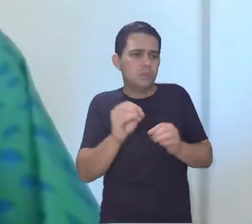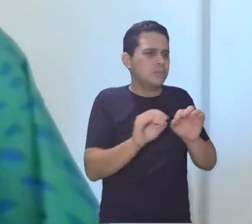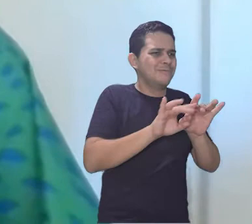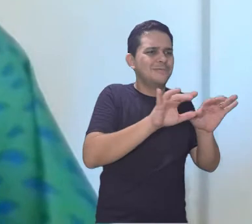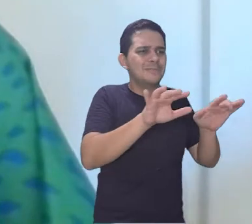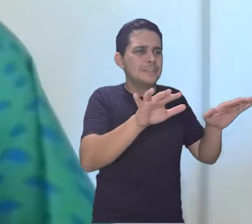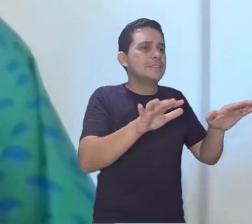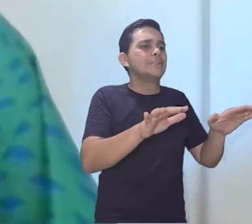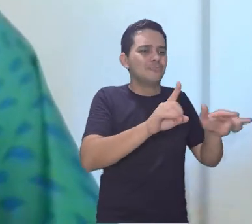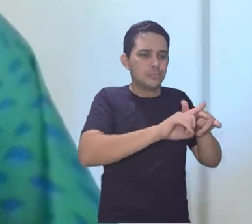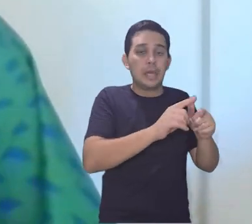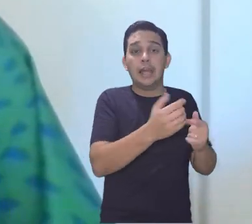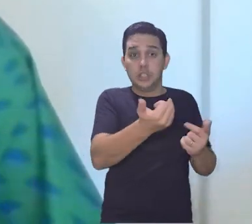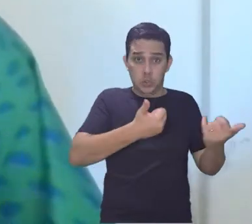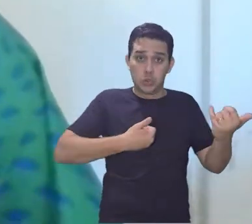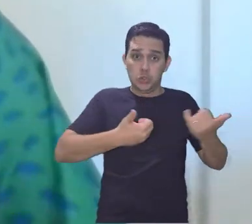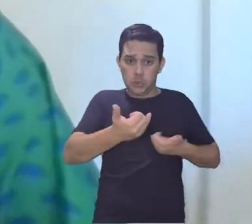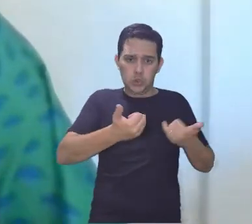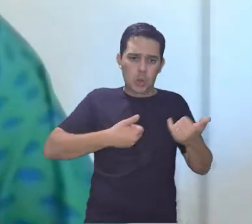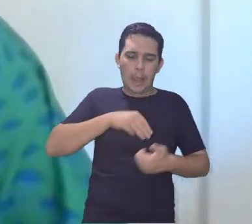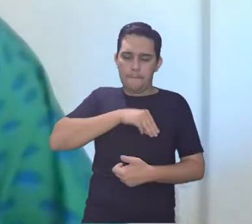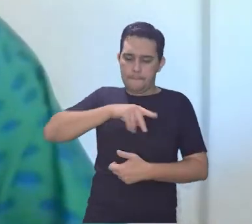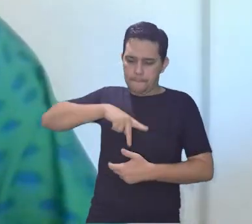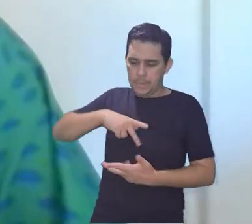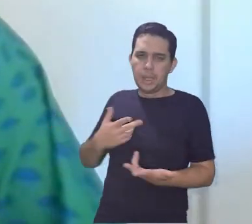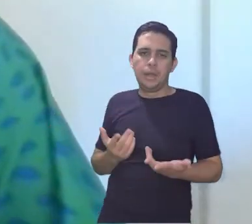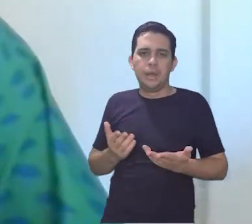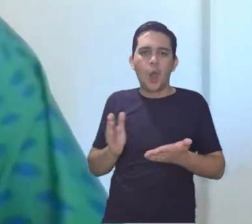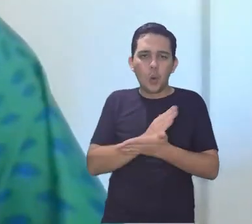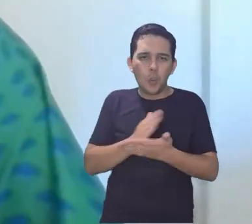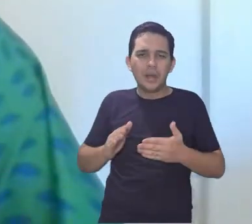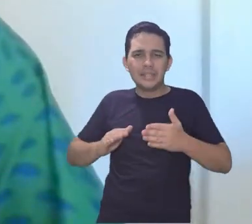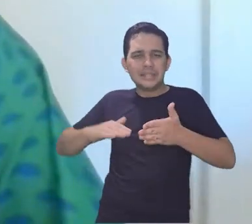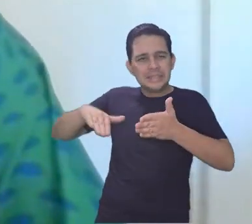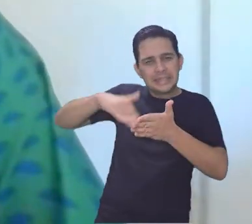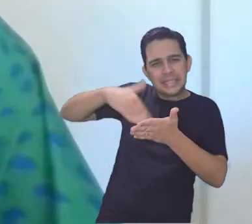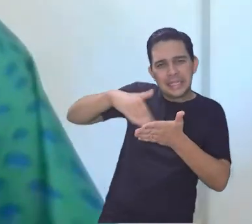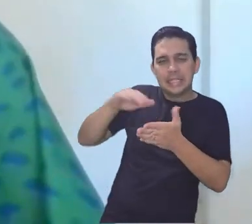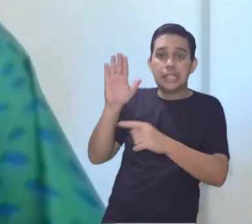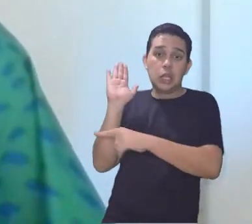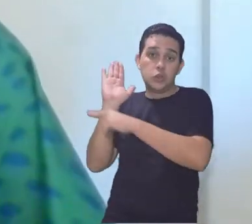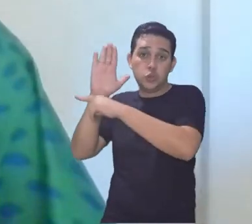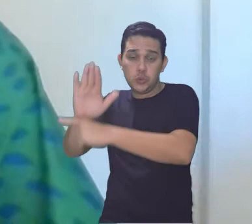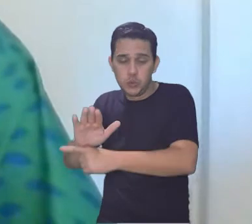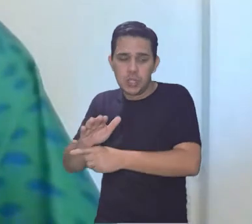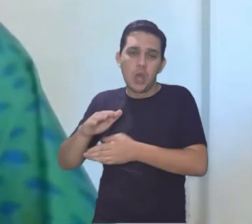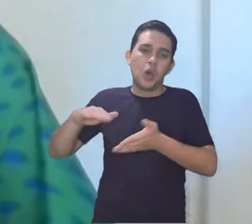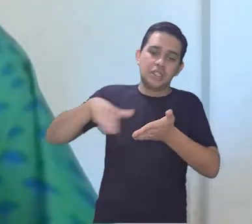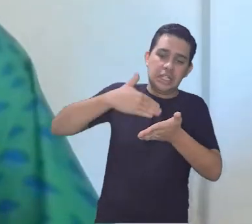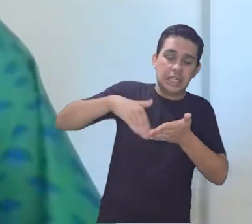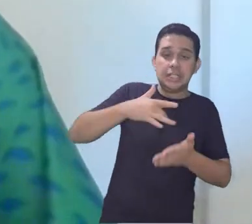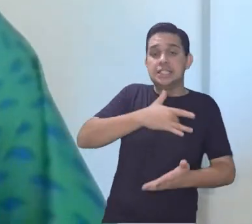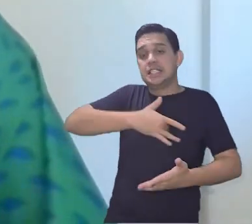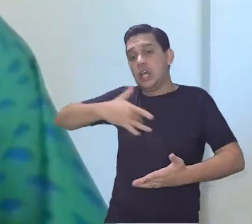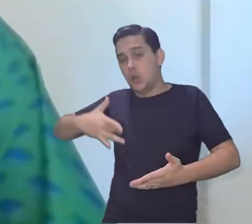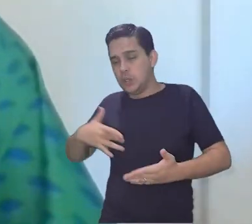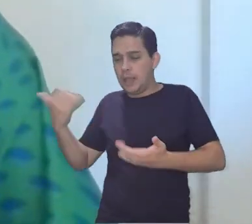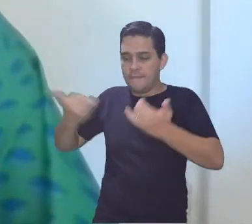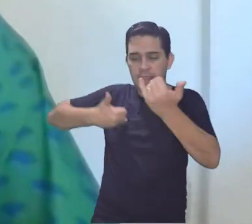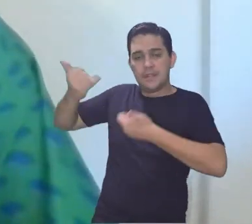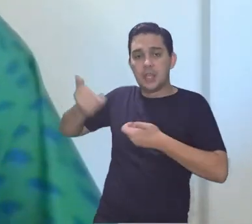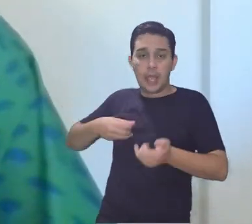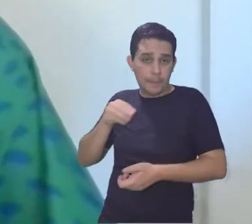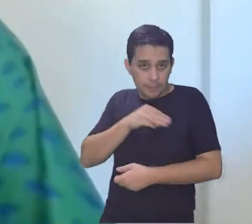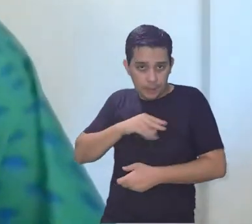de encaminhamentos à própria Secretaria de Assistência Social ou à Secretaria de Saúde. E